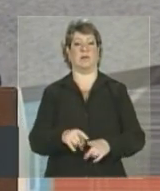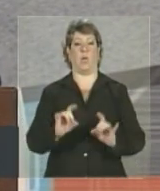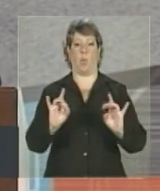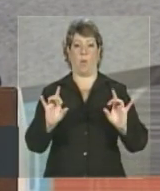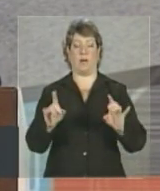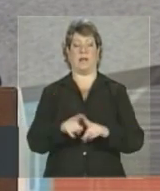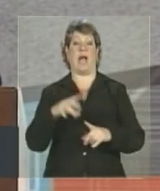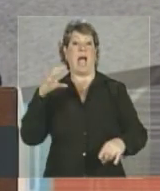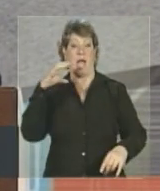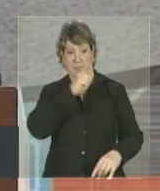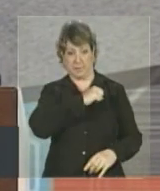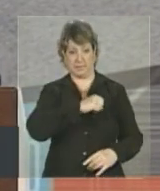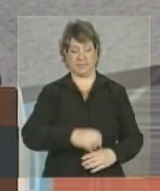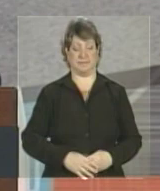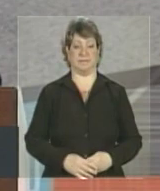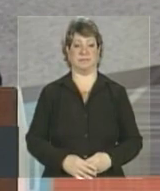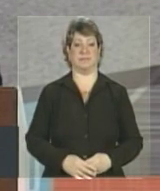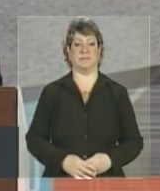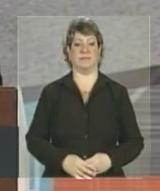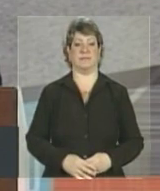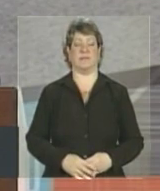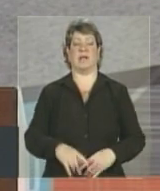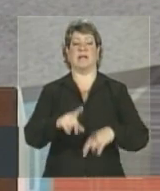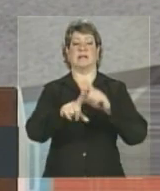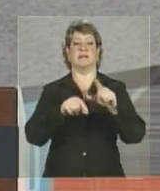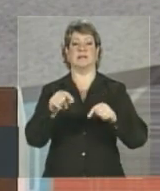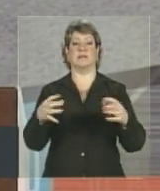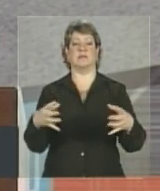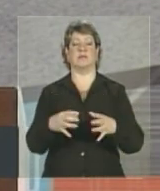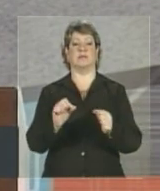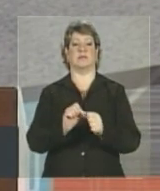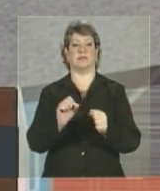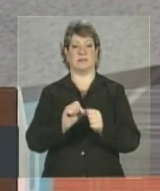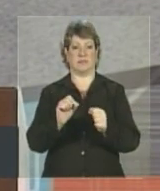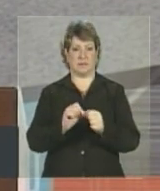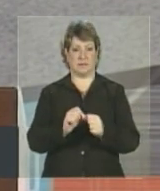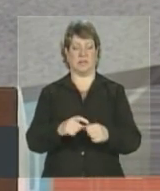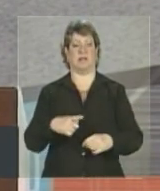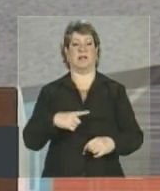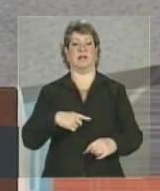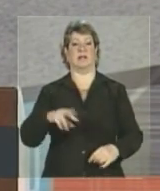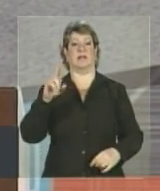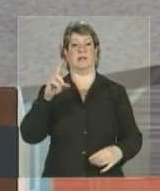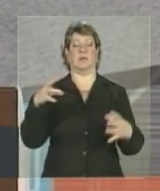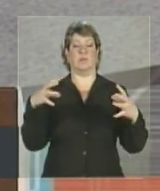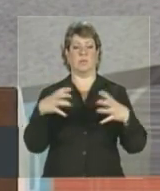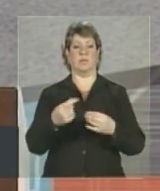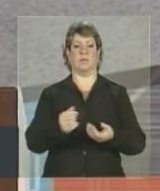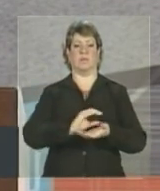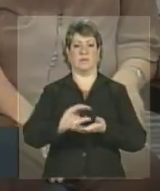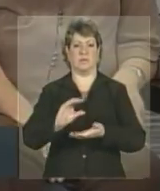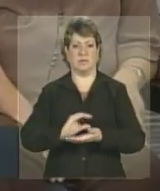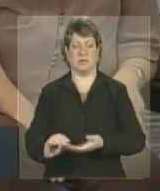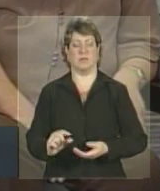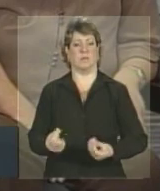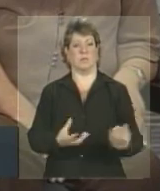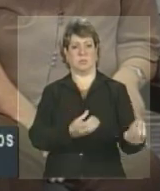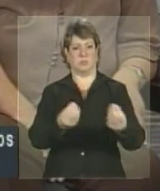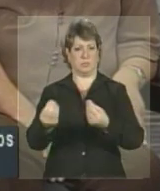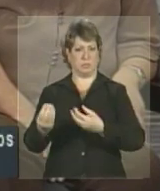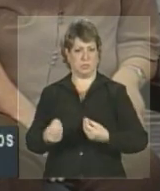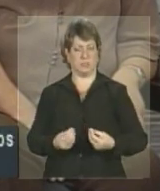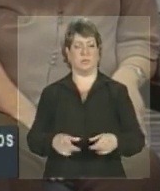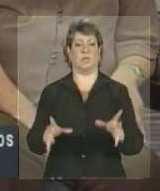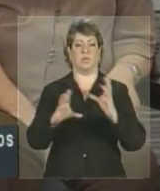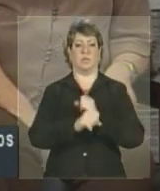rapidez. A seleção que está sendo anunciada representa uma gama de investimentos expressivos.